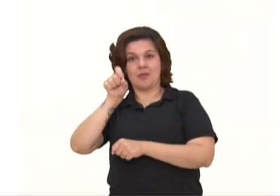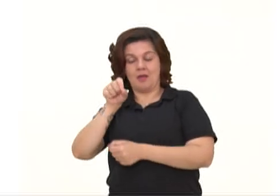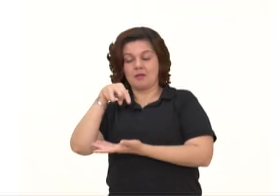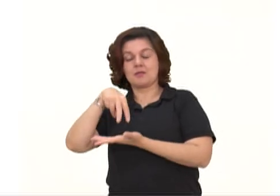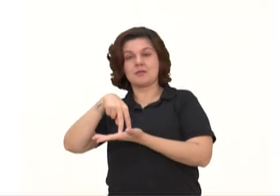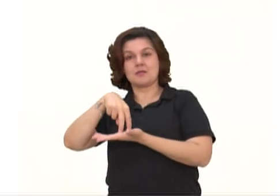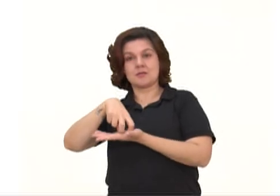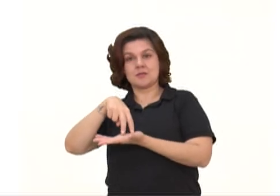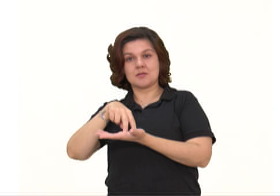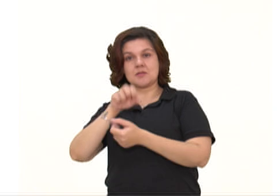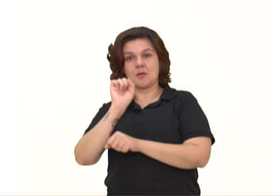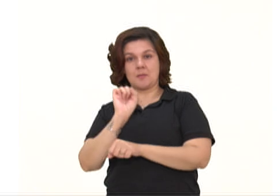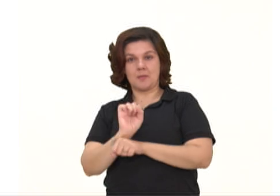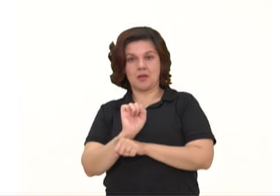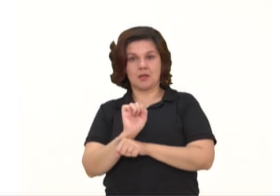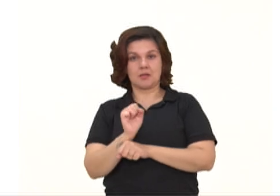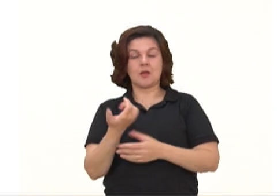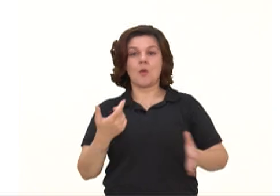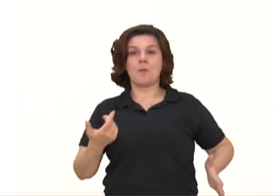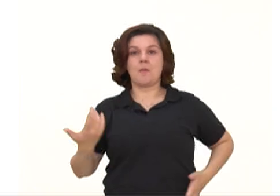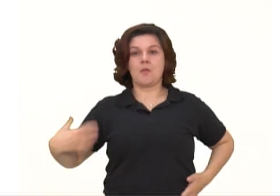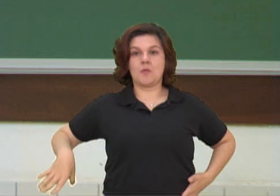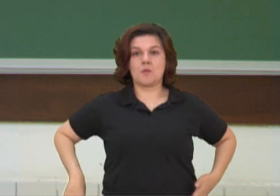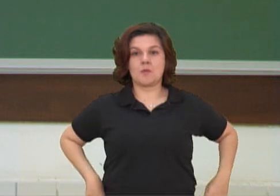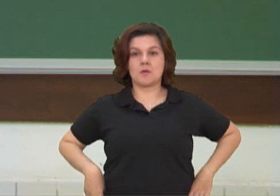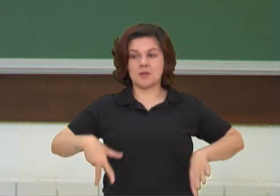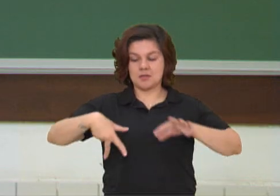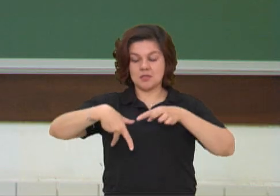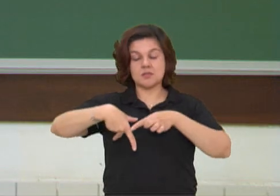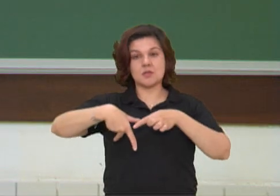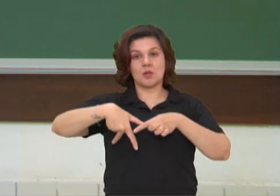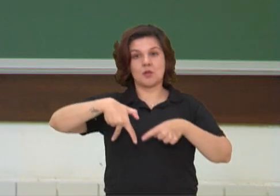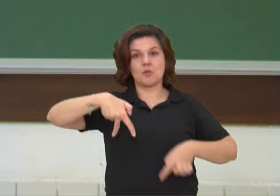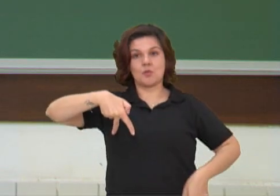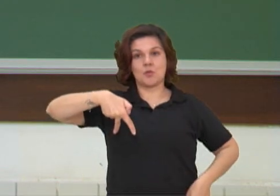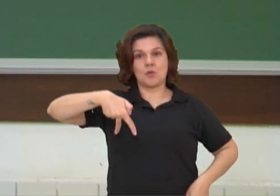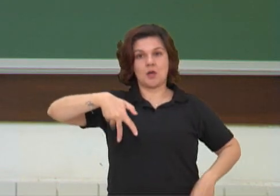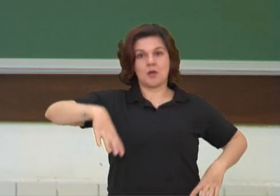simples, você vai colocar a mão na sua cintura e vai descer ali